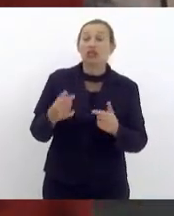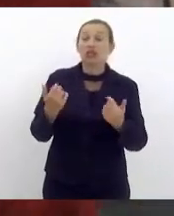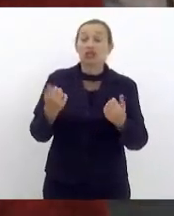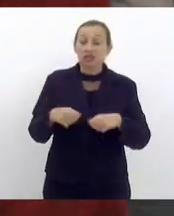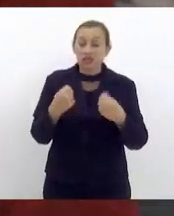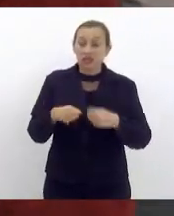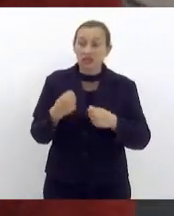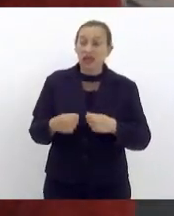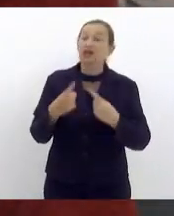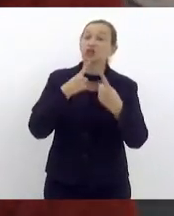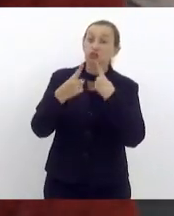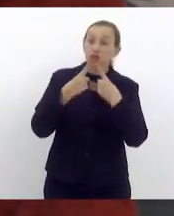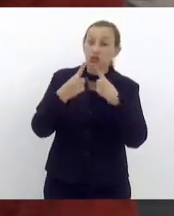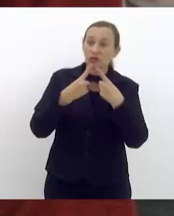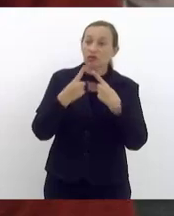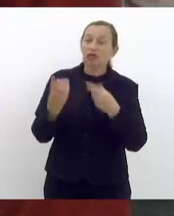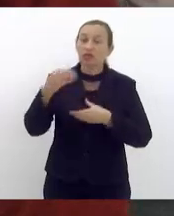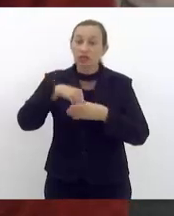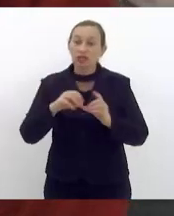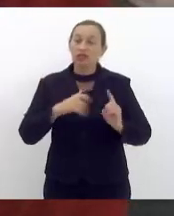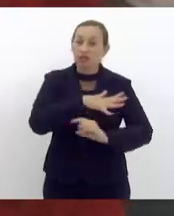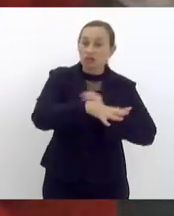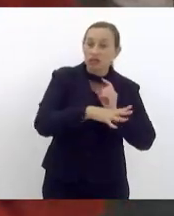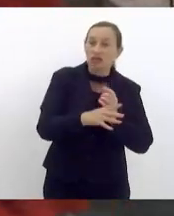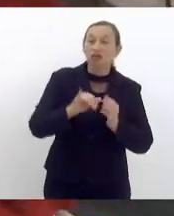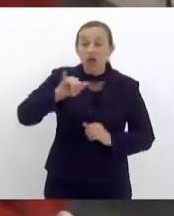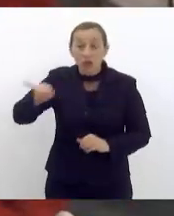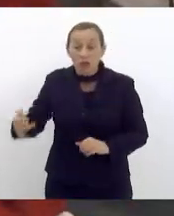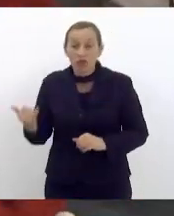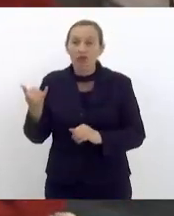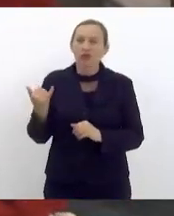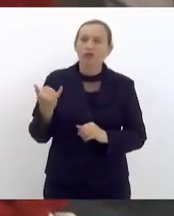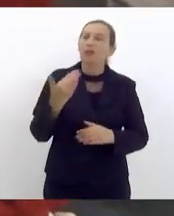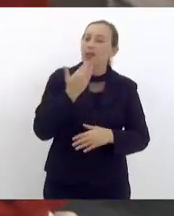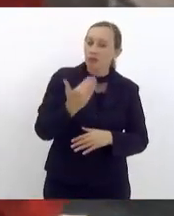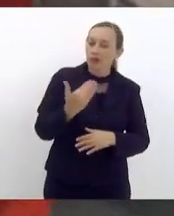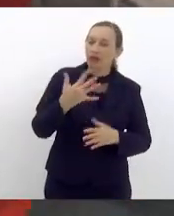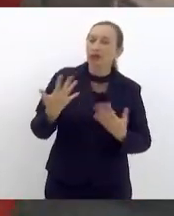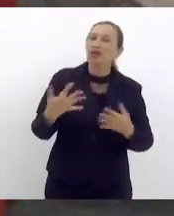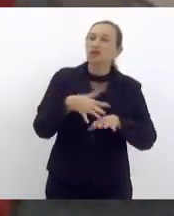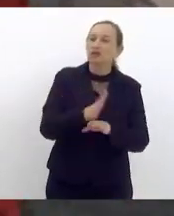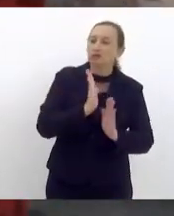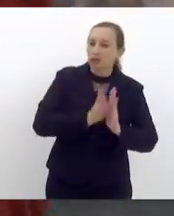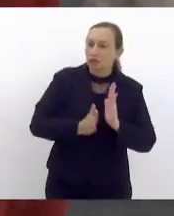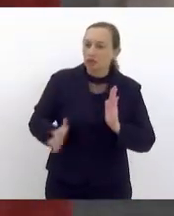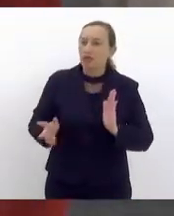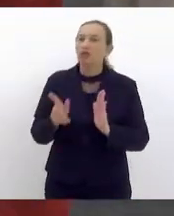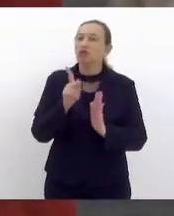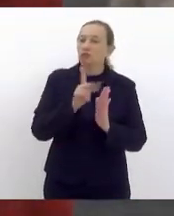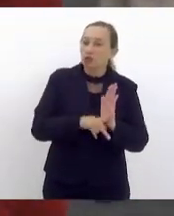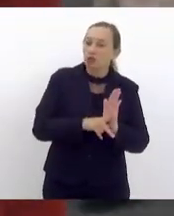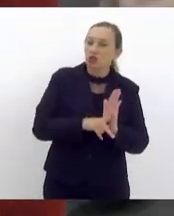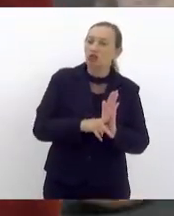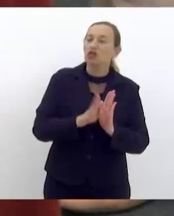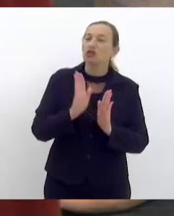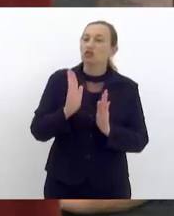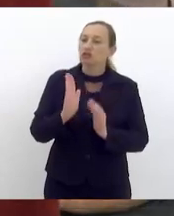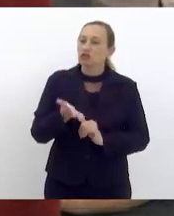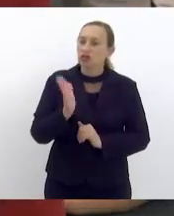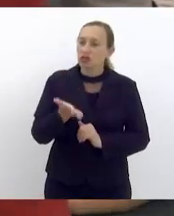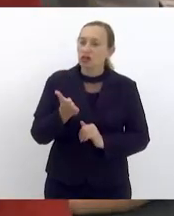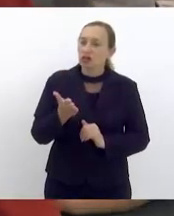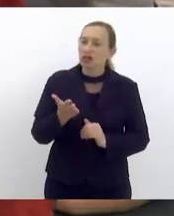de debates que estão quentes na sociedade e que a gente aproveita e pede a inclusão de pauta de projetos que já estão